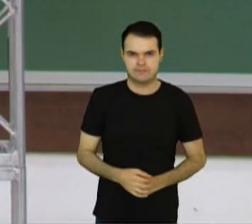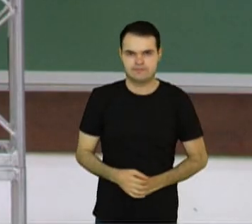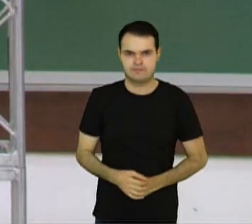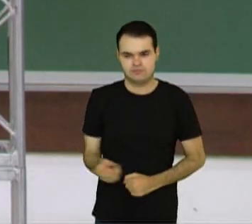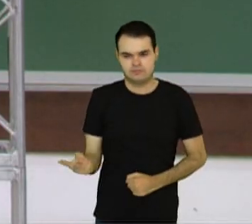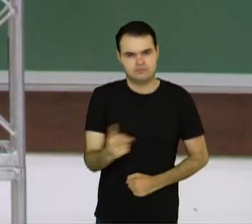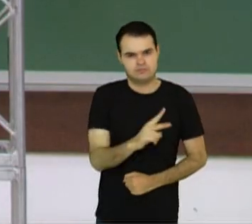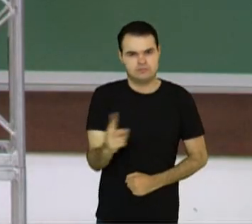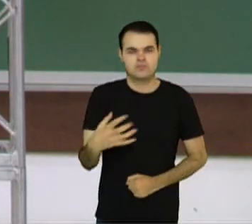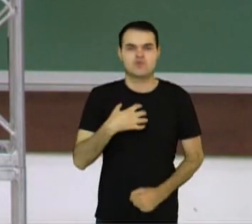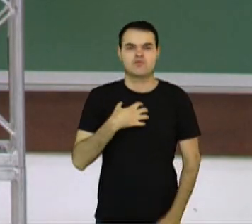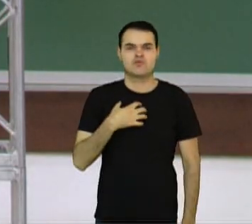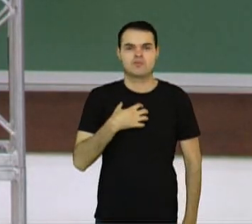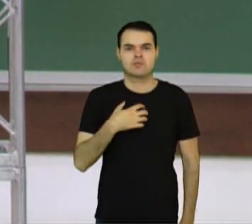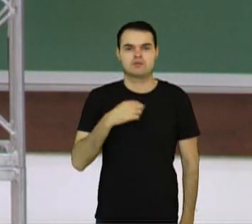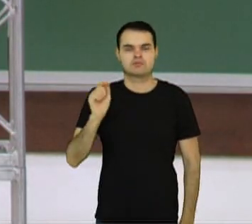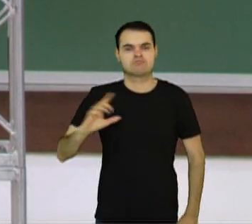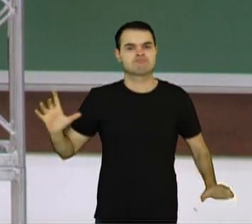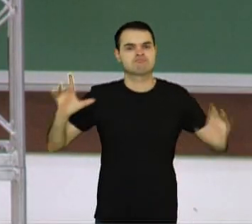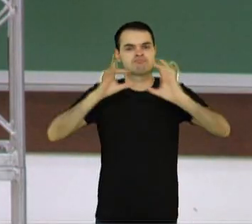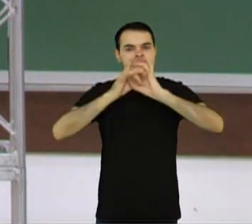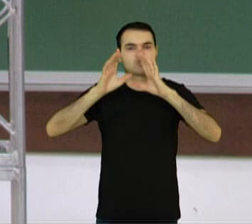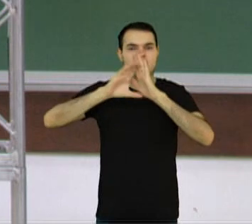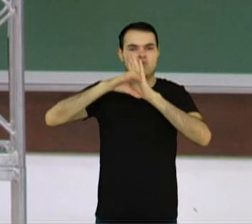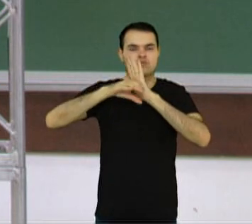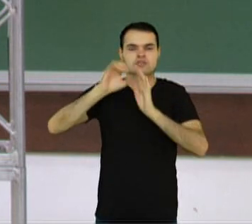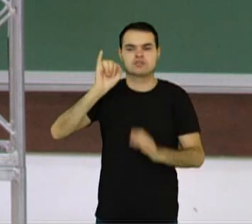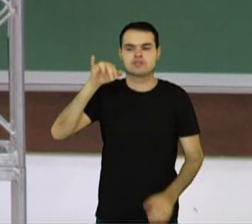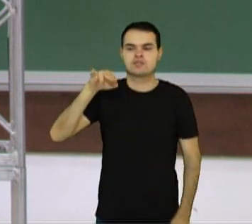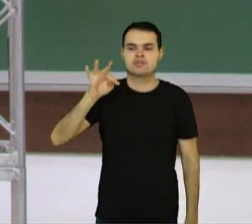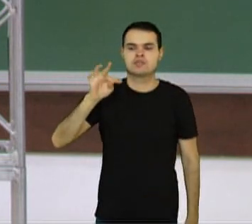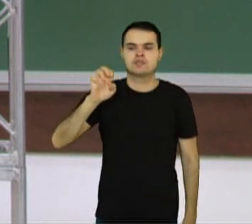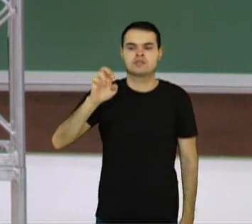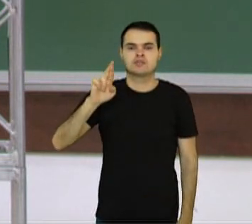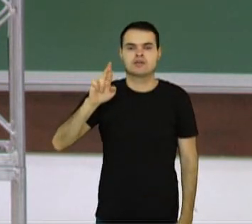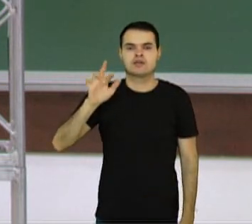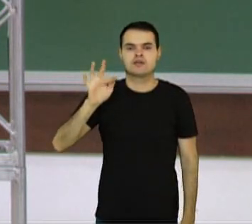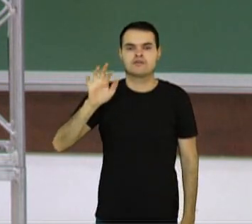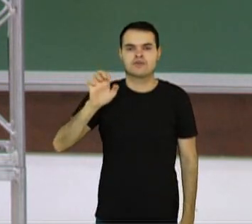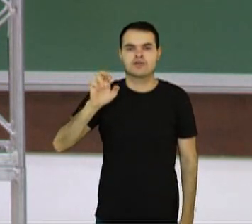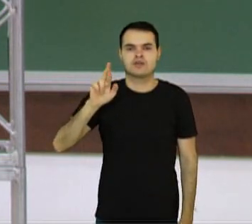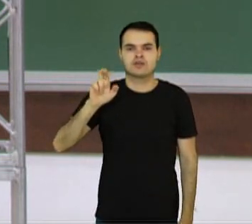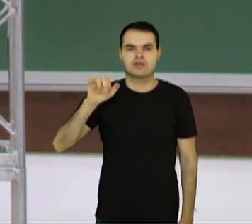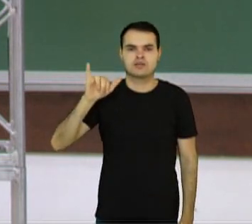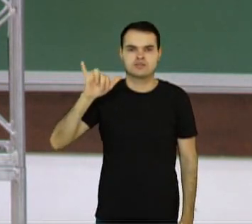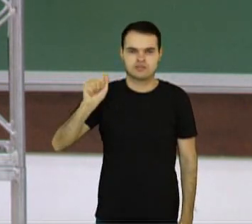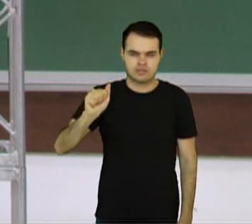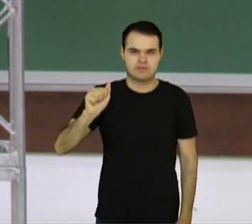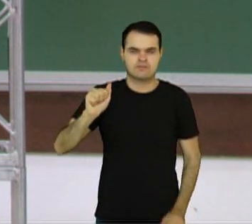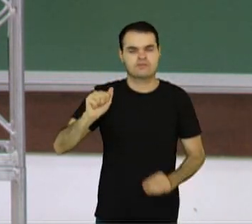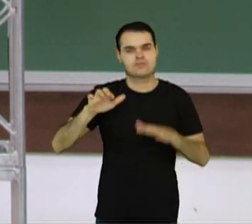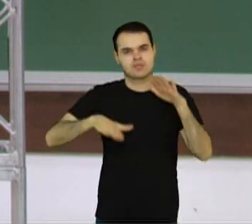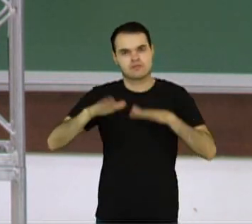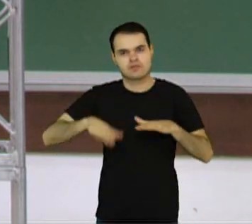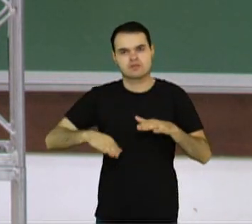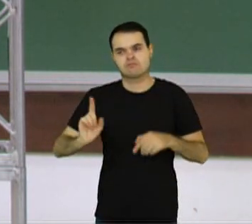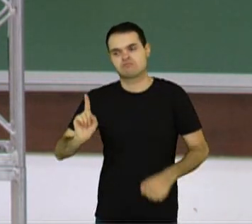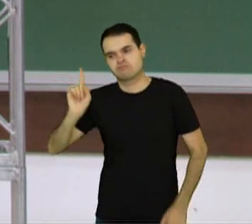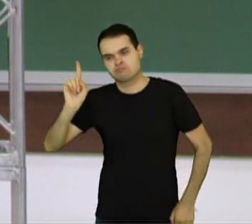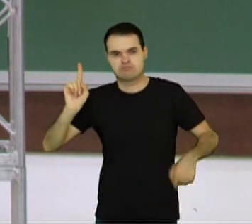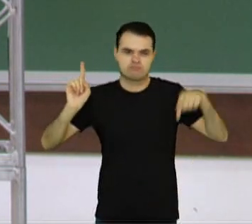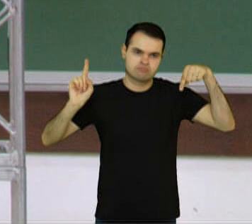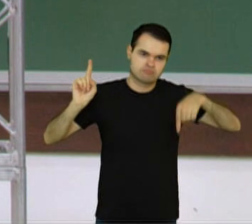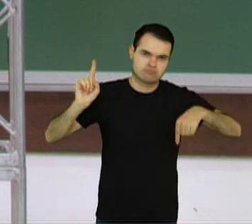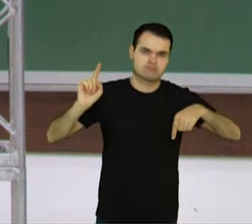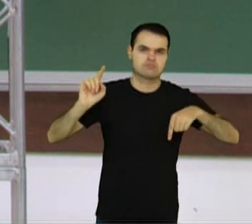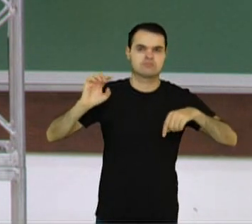duas formas que você consegue estar vinculando esse conceito de interferência. Ou as duas se propagam no mesmo sentido, para cima ou para baixo, ou